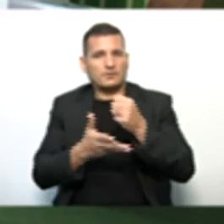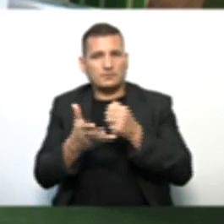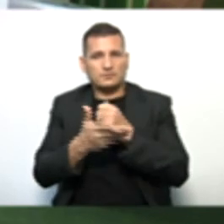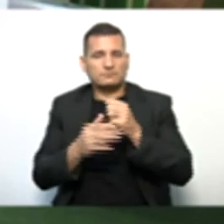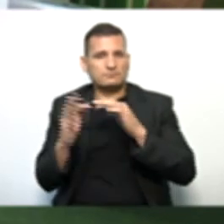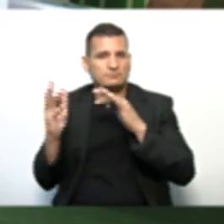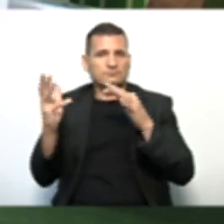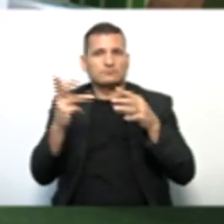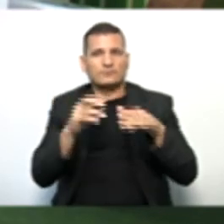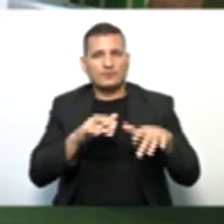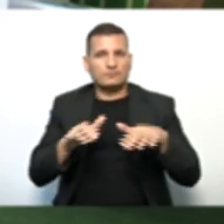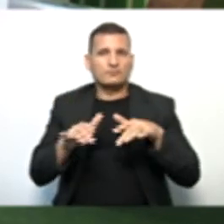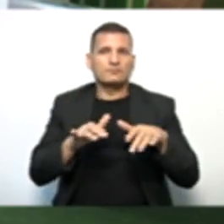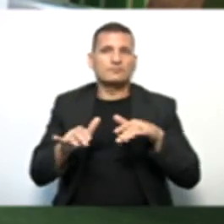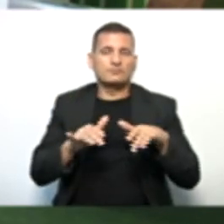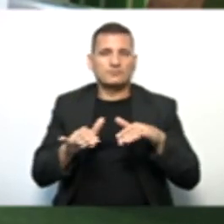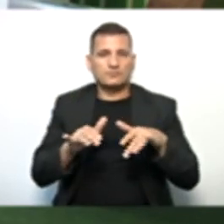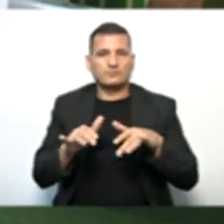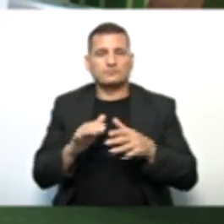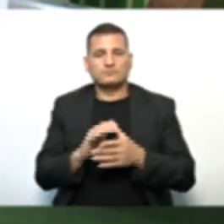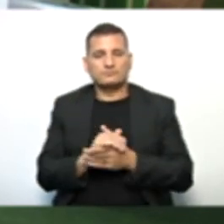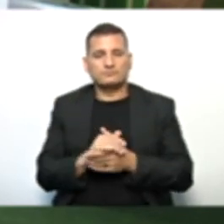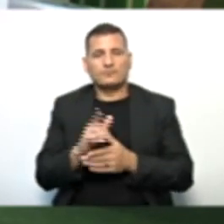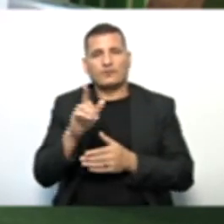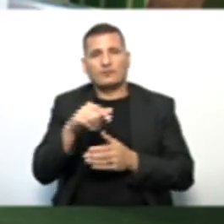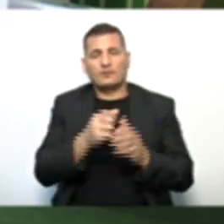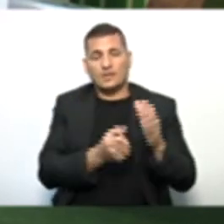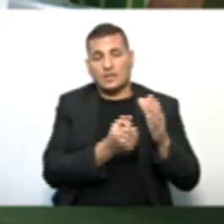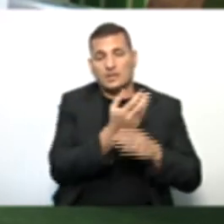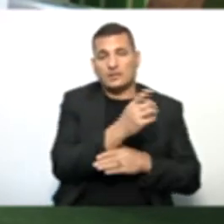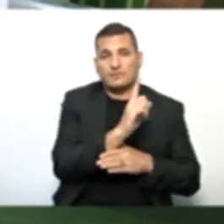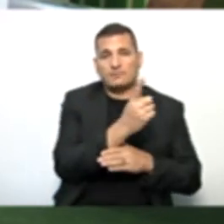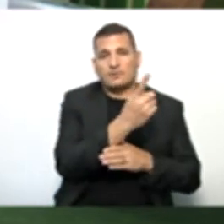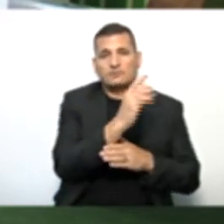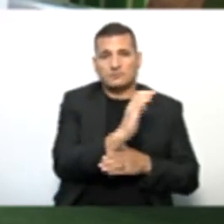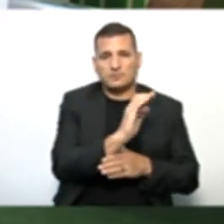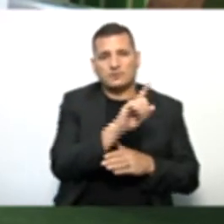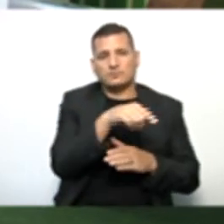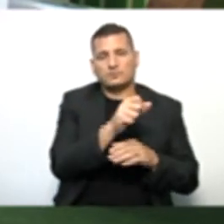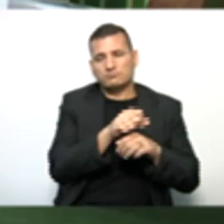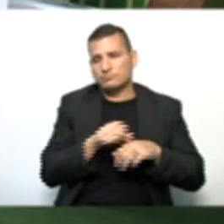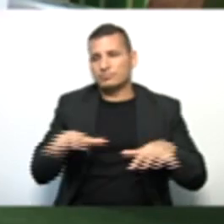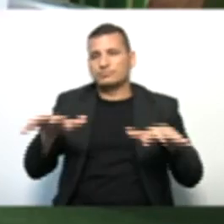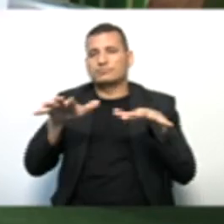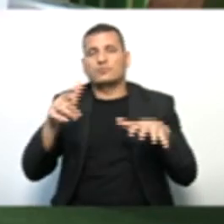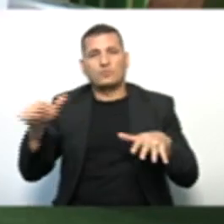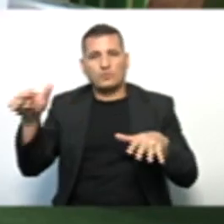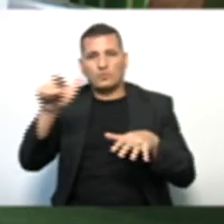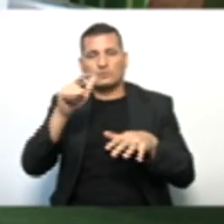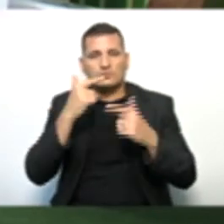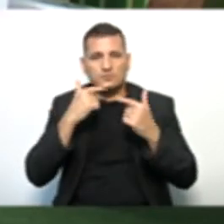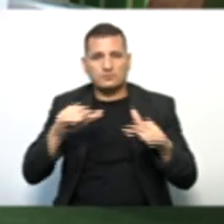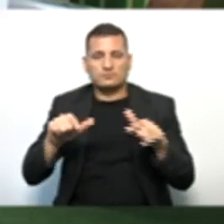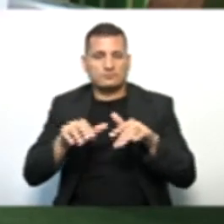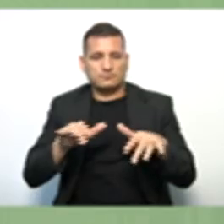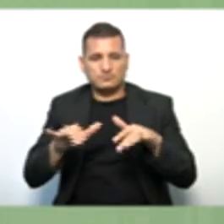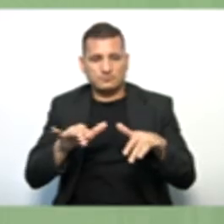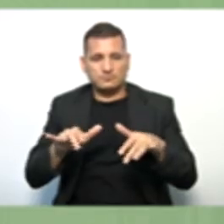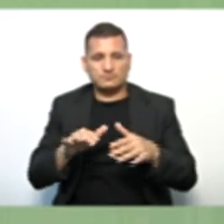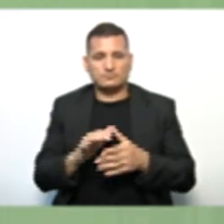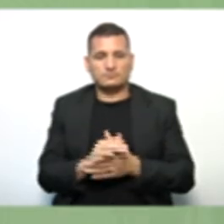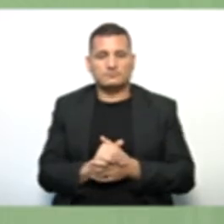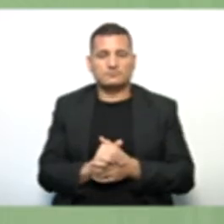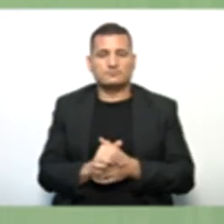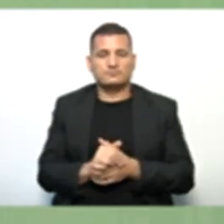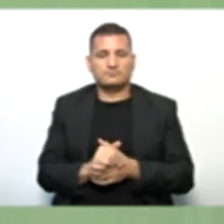essas programações, né? Essas É o linguagens de criador programação, né? das linguagens também, né? Ele cria bastante linguagem de programação. Mas também